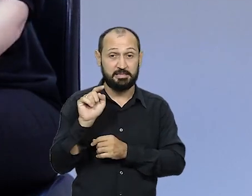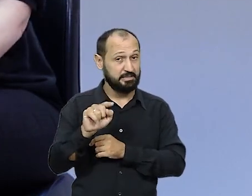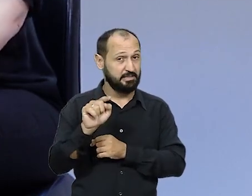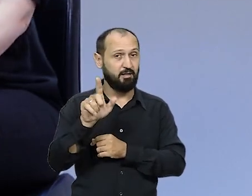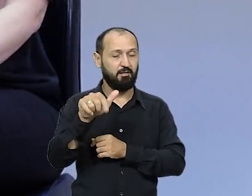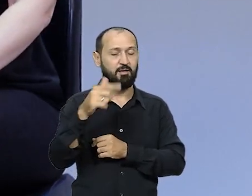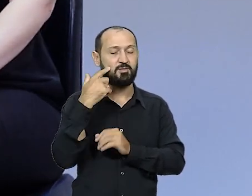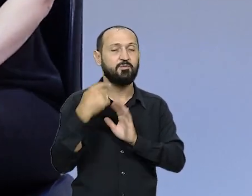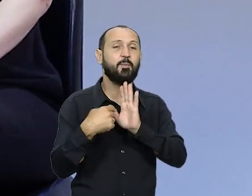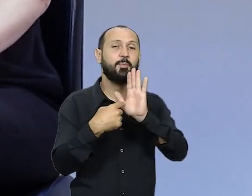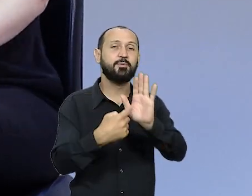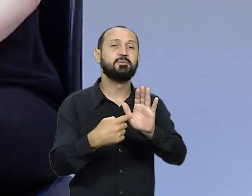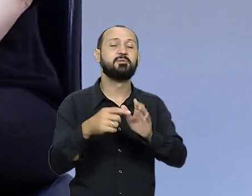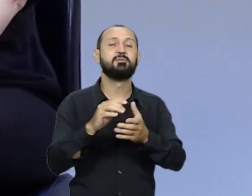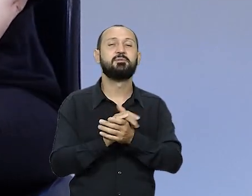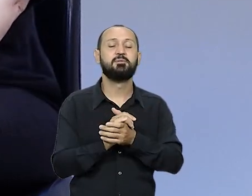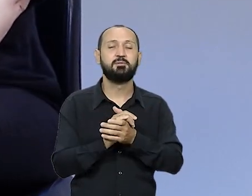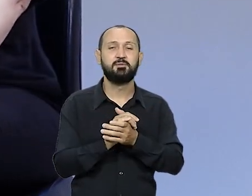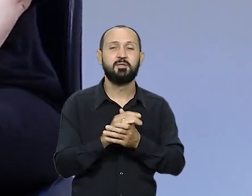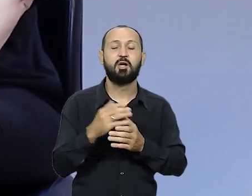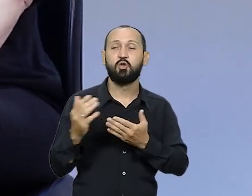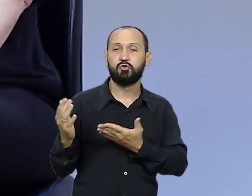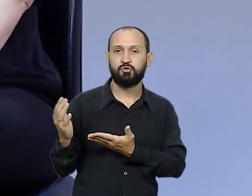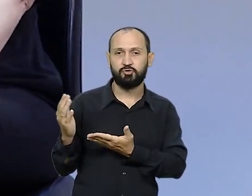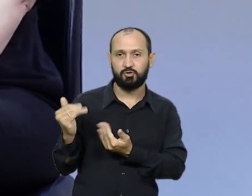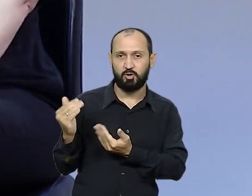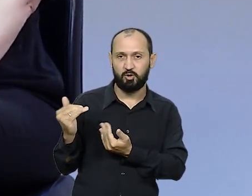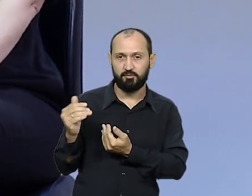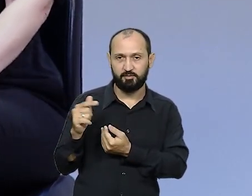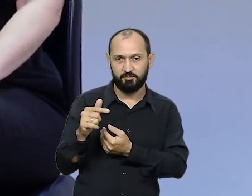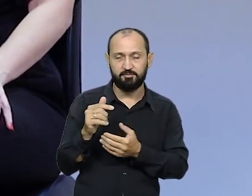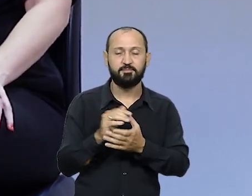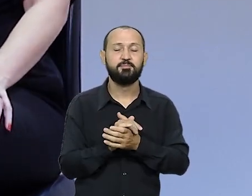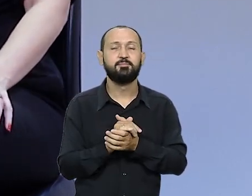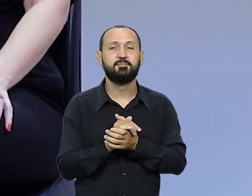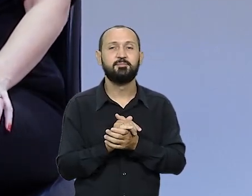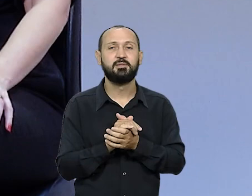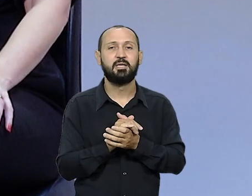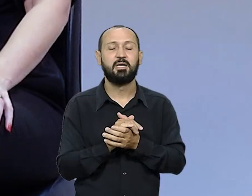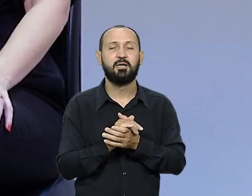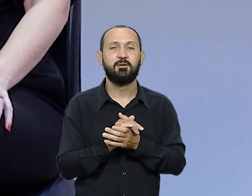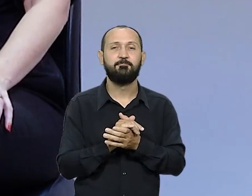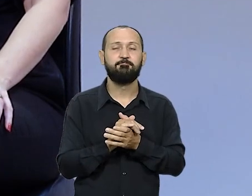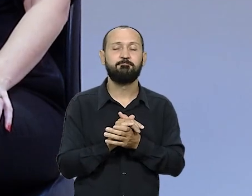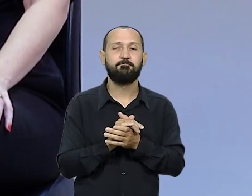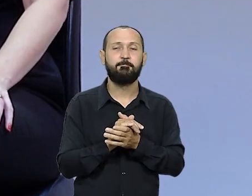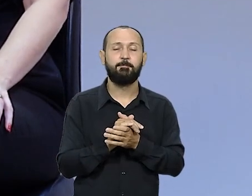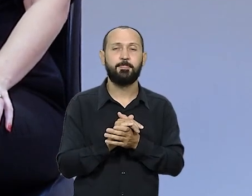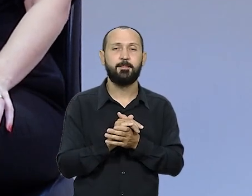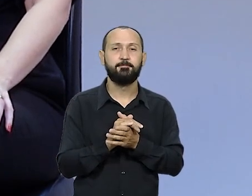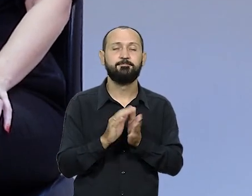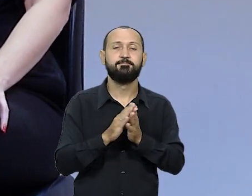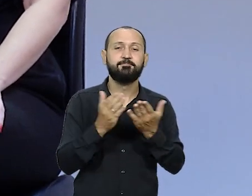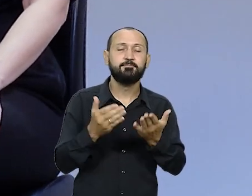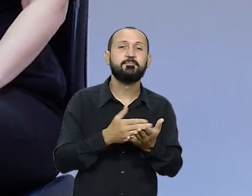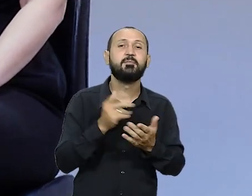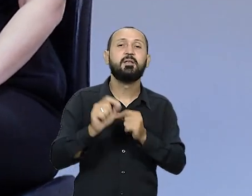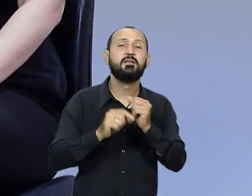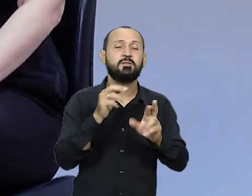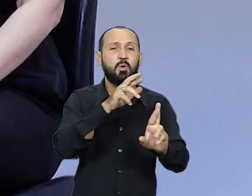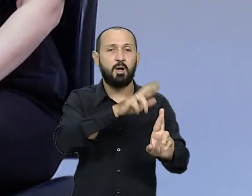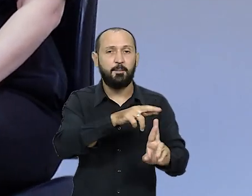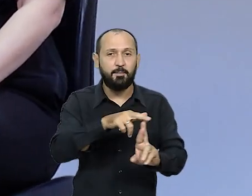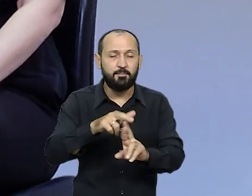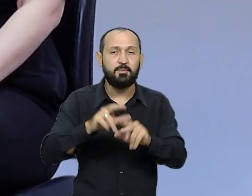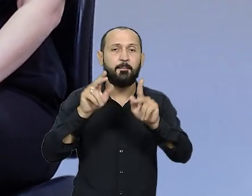né? A gente vai mostrar aqui para... A cartilha jovem, que ela fala também sobre quem são os representantes